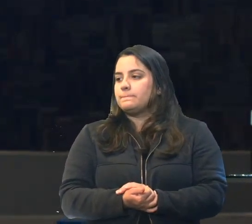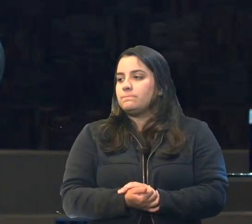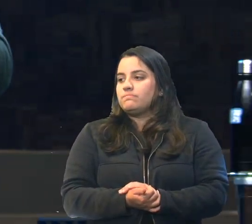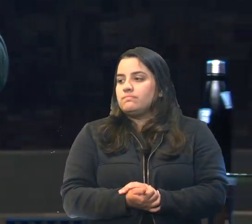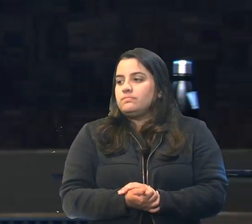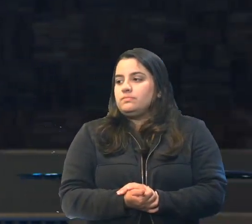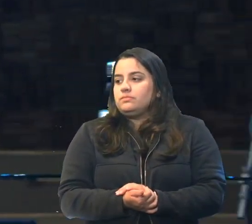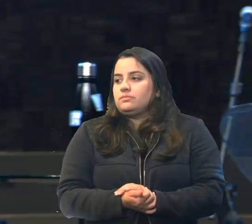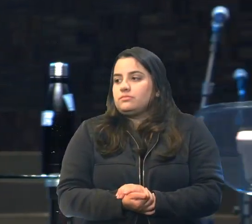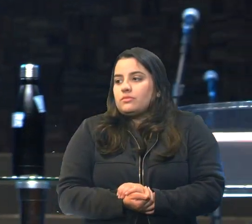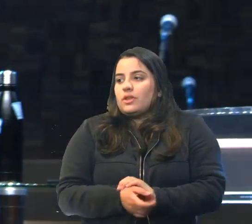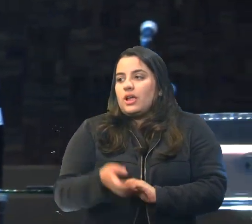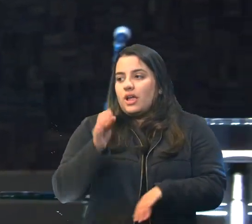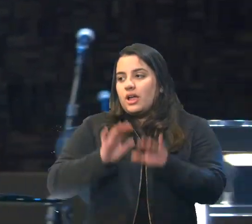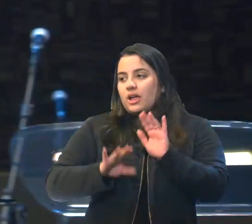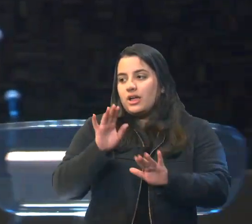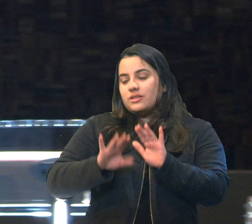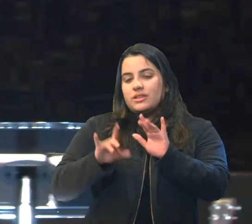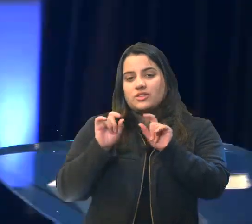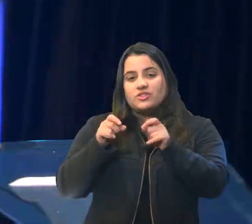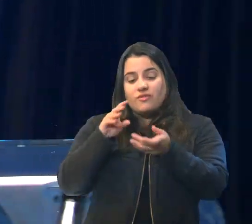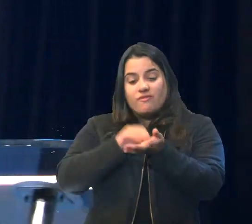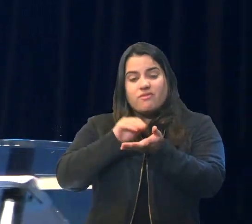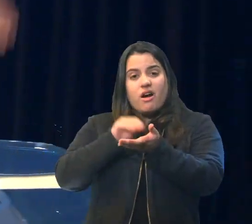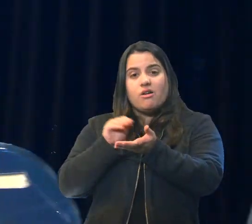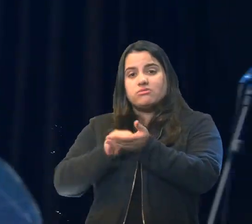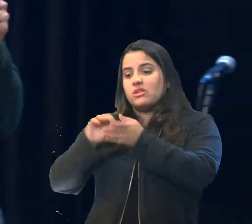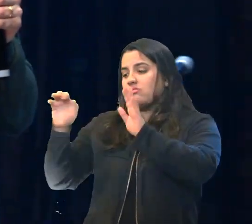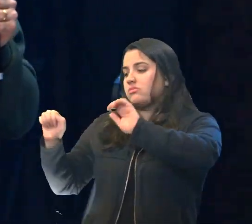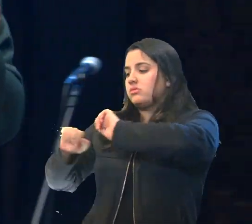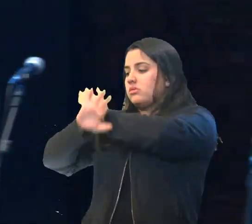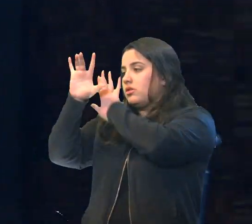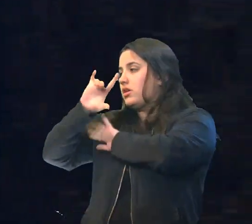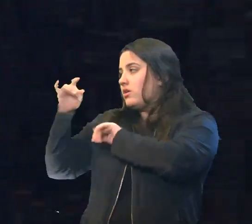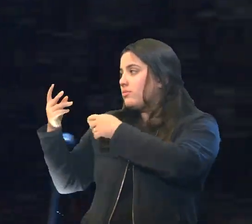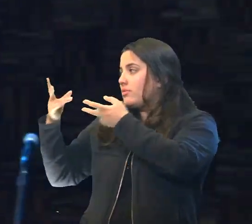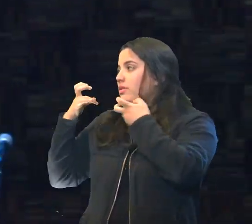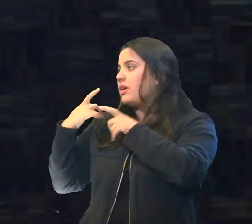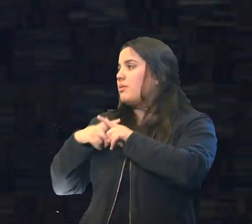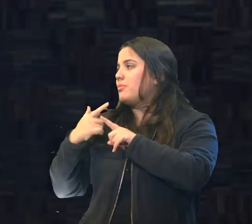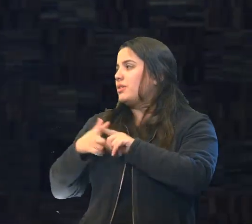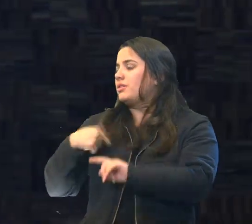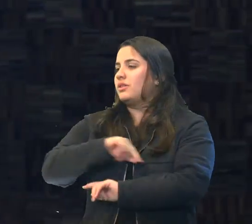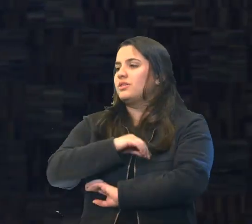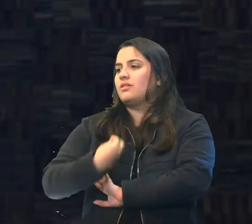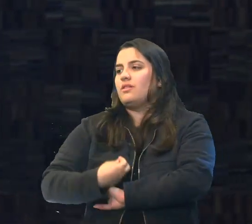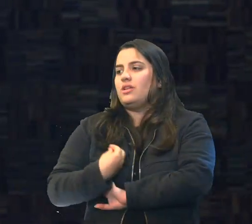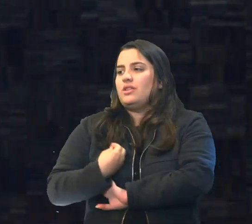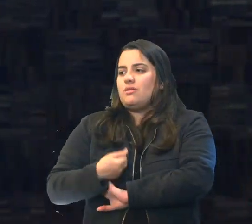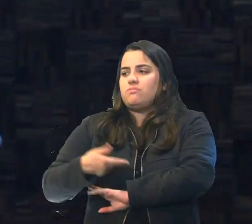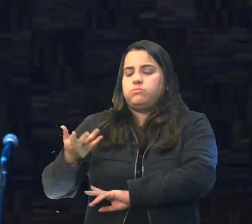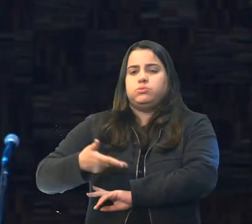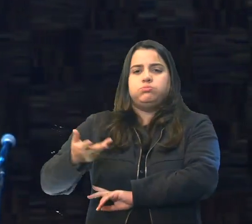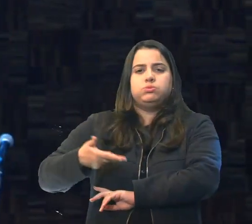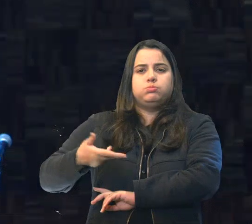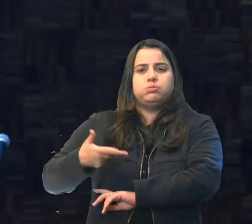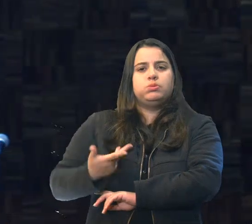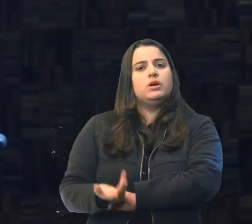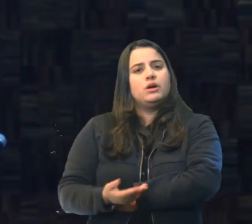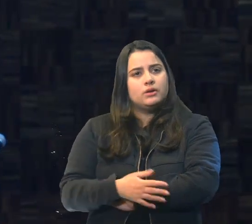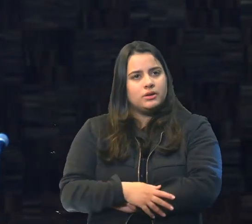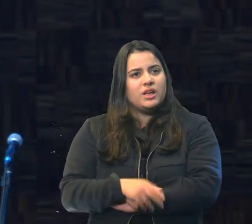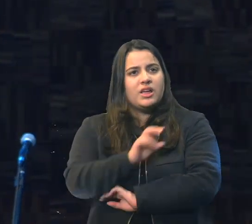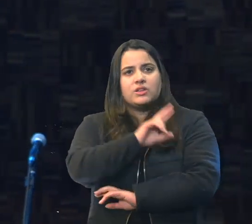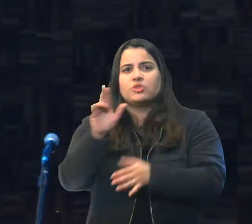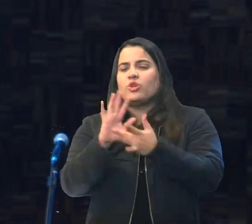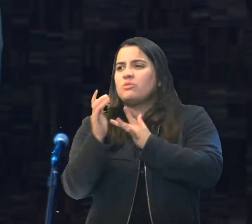Muitas vezes a gente não vê a glória de Deus na nossa casa, porque a gente está numa correria insana. Em nome de Jesus, saia da